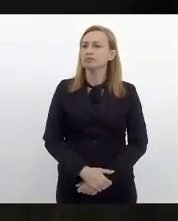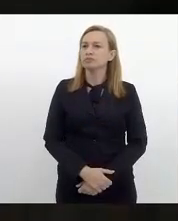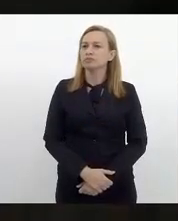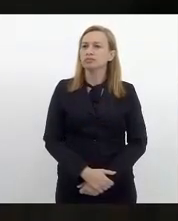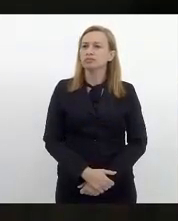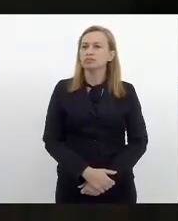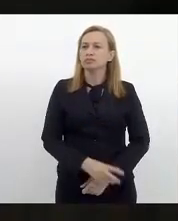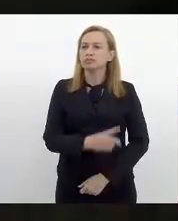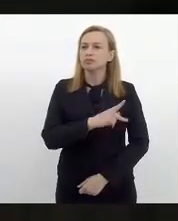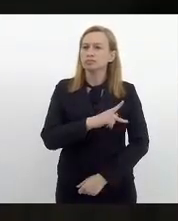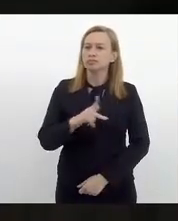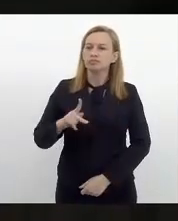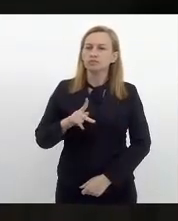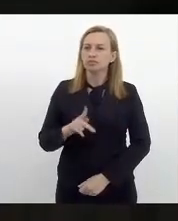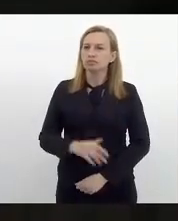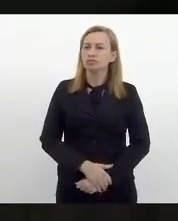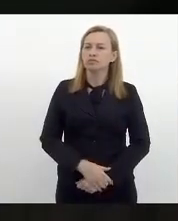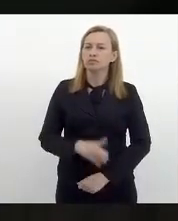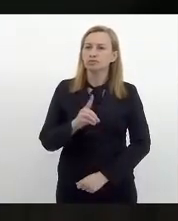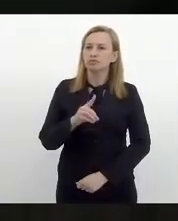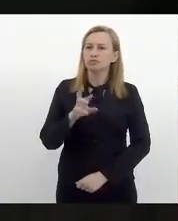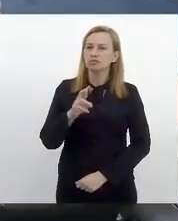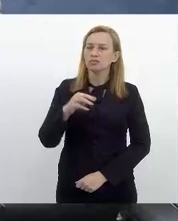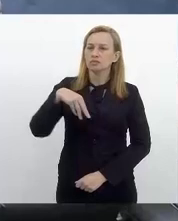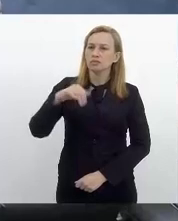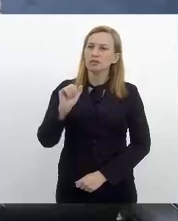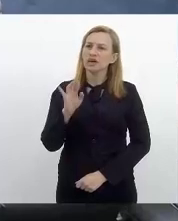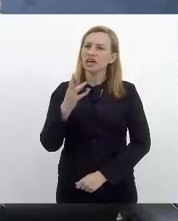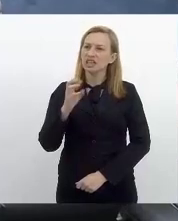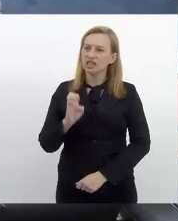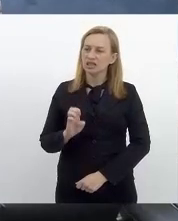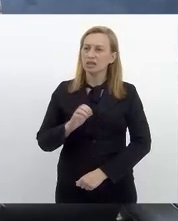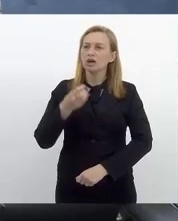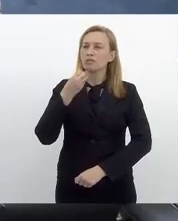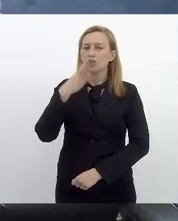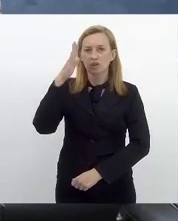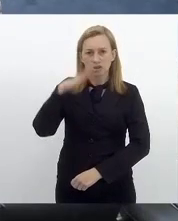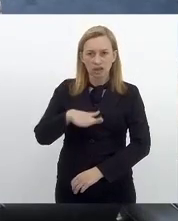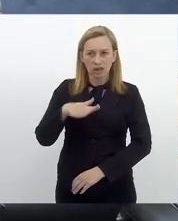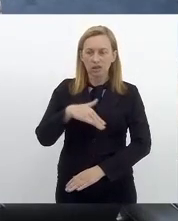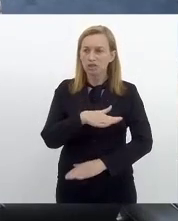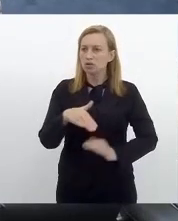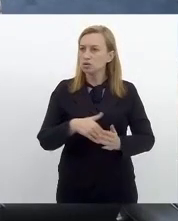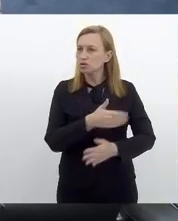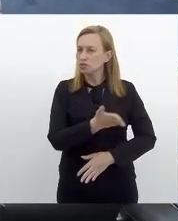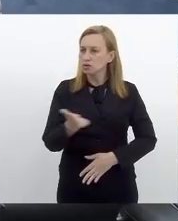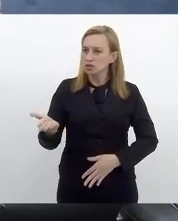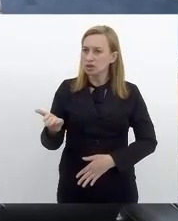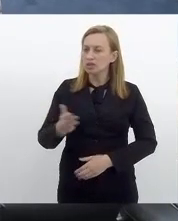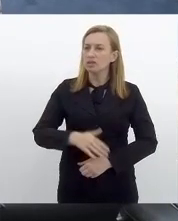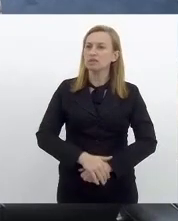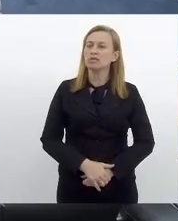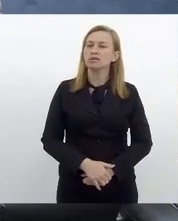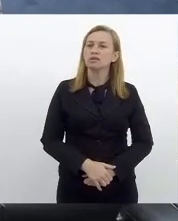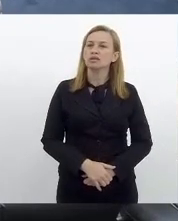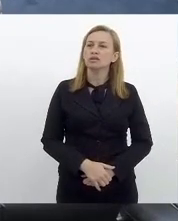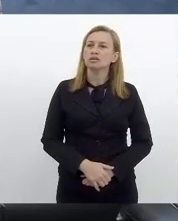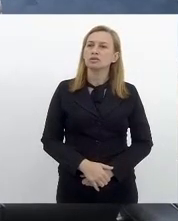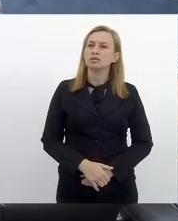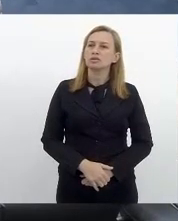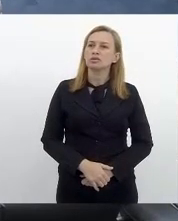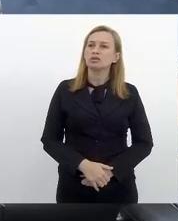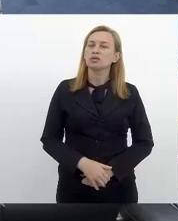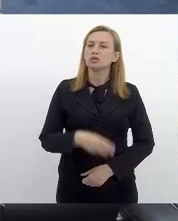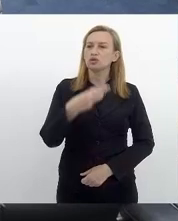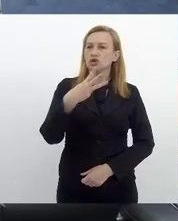para Defensoria Pública Dra Marina Oi boa tarde a altura de todos os comprimentos os